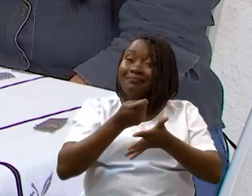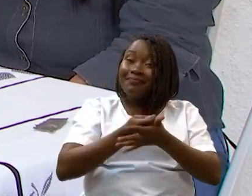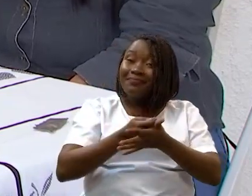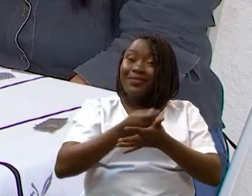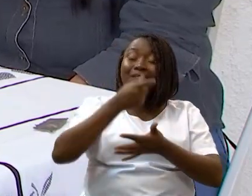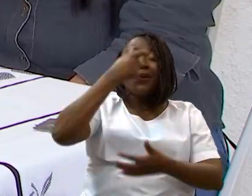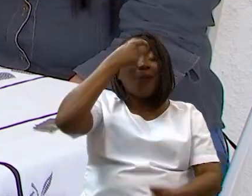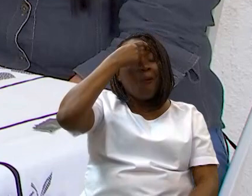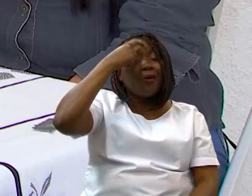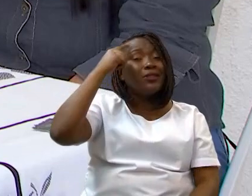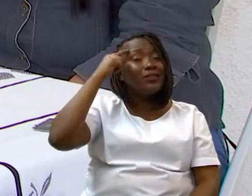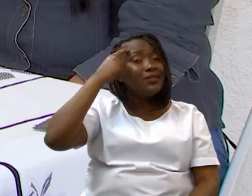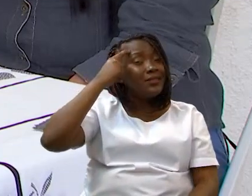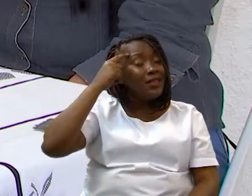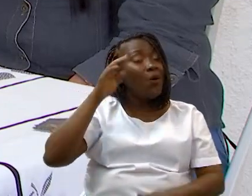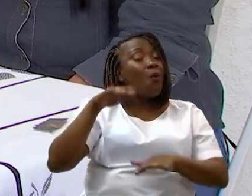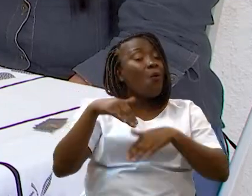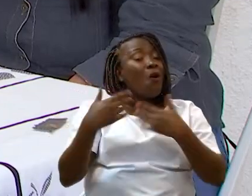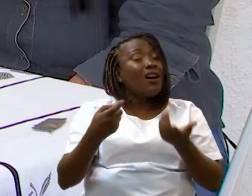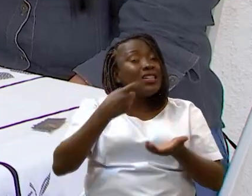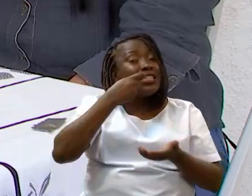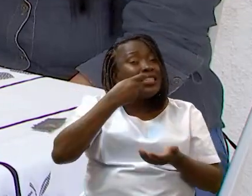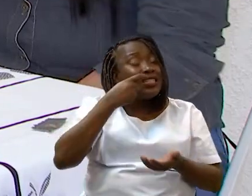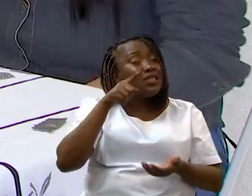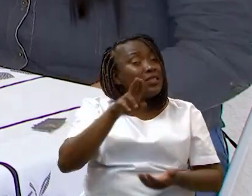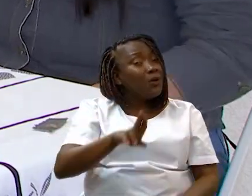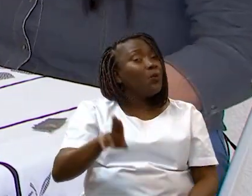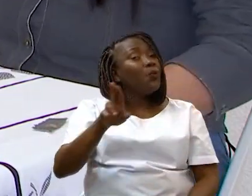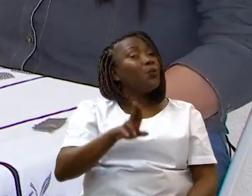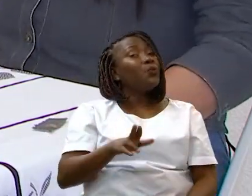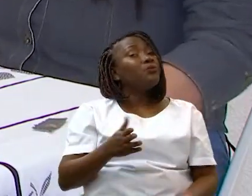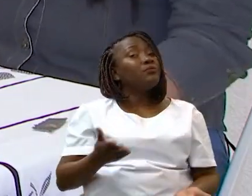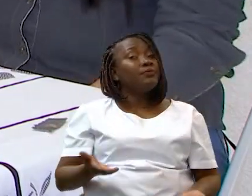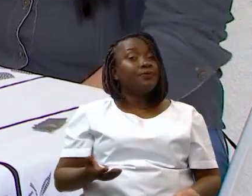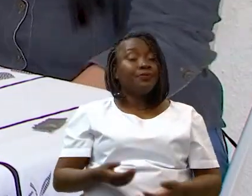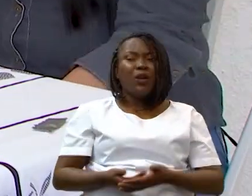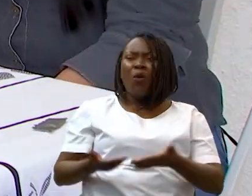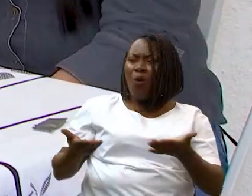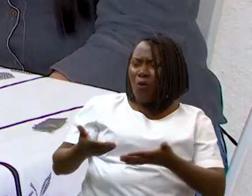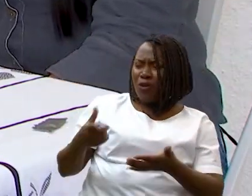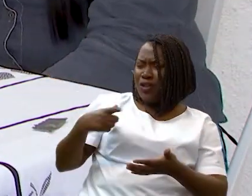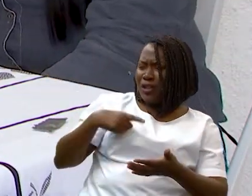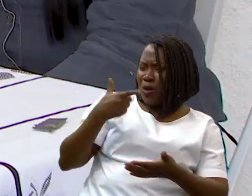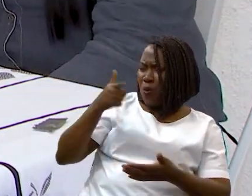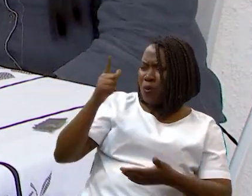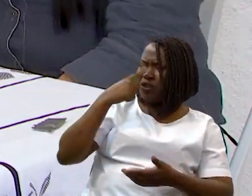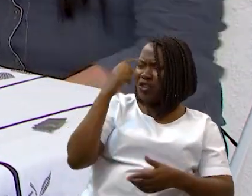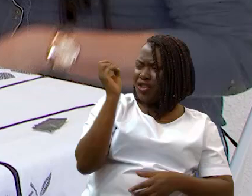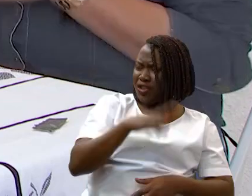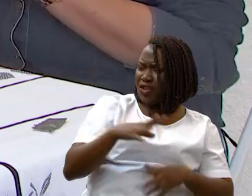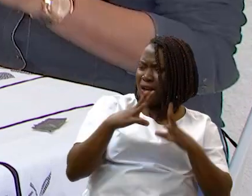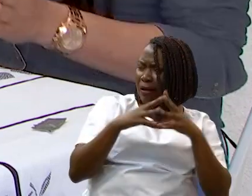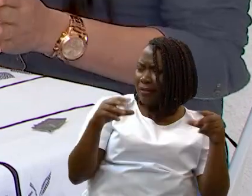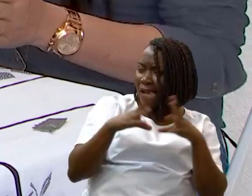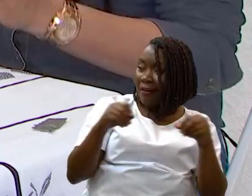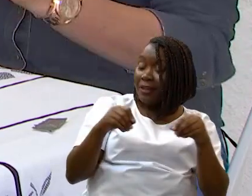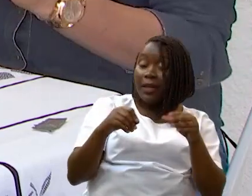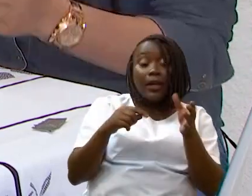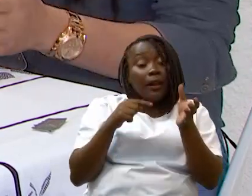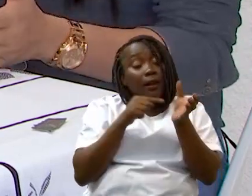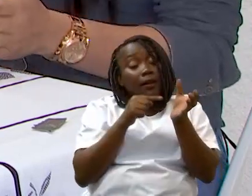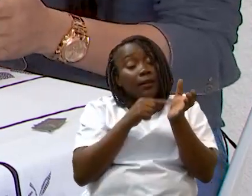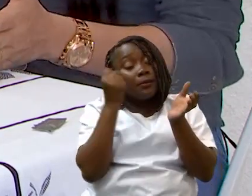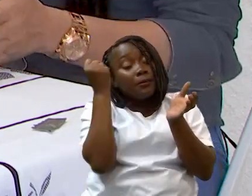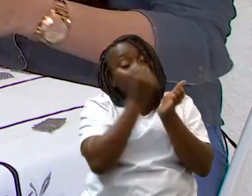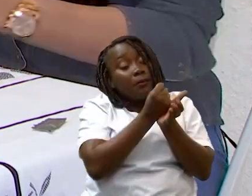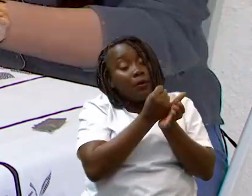muito consciente de que tipo de plástico você está usando. Hoje em dia, tem outros descartáveis que até na própria embalagem já